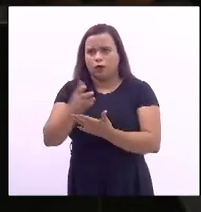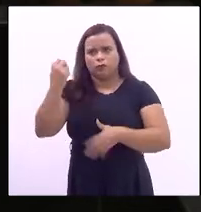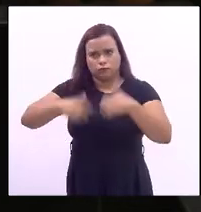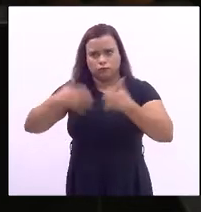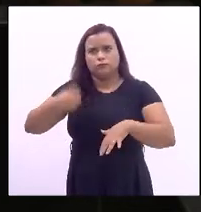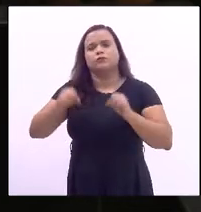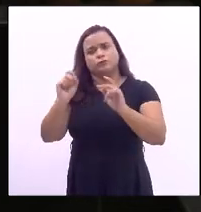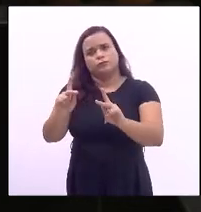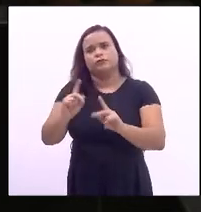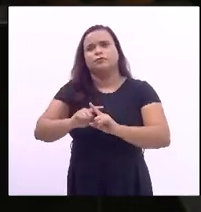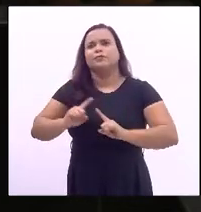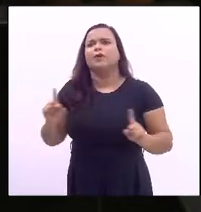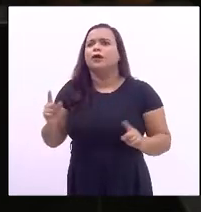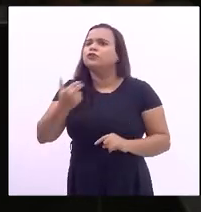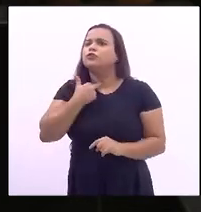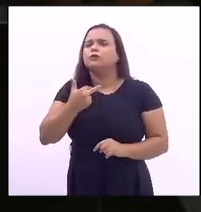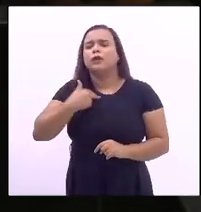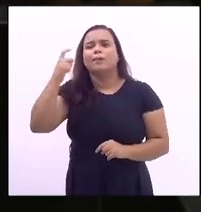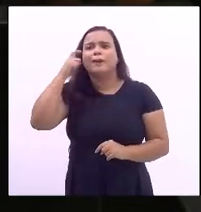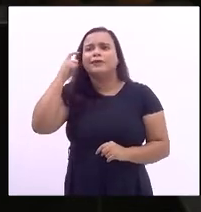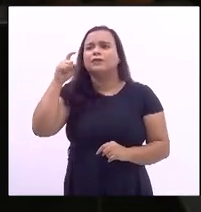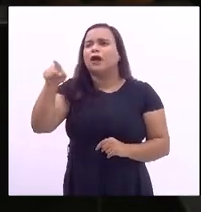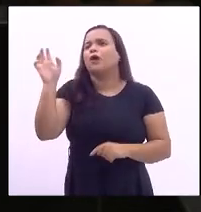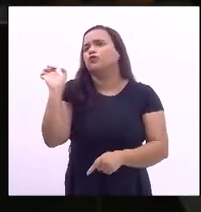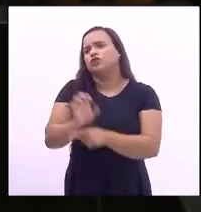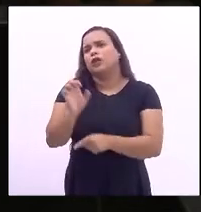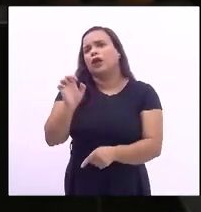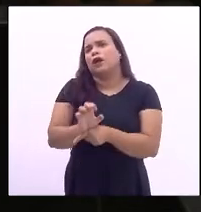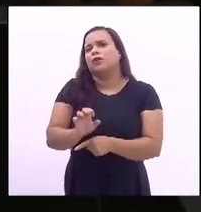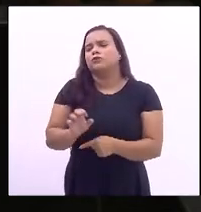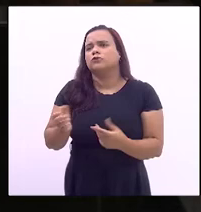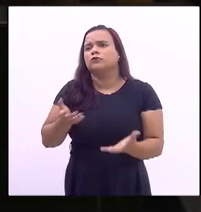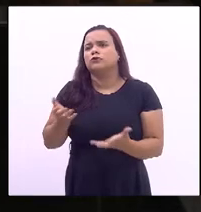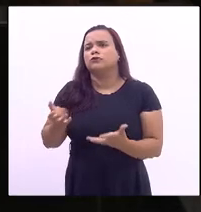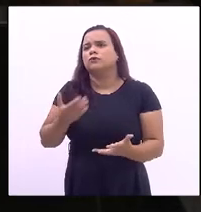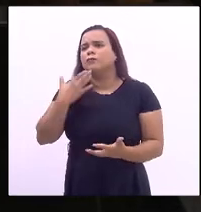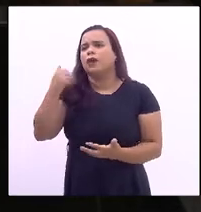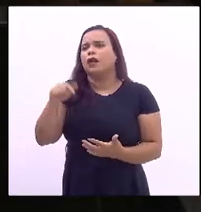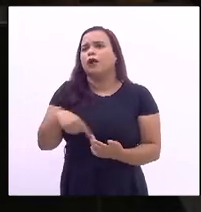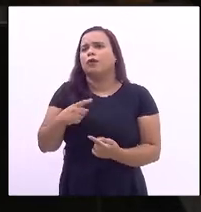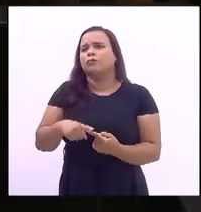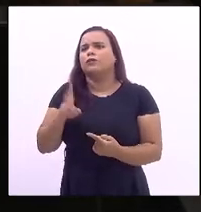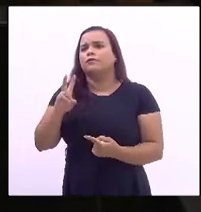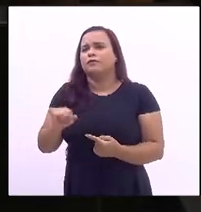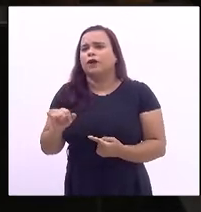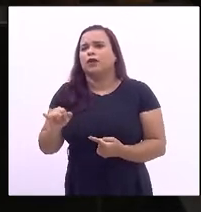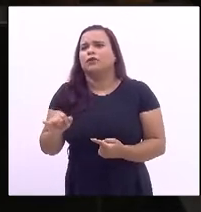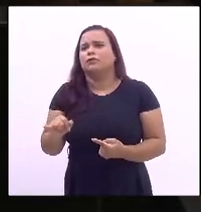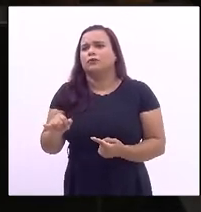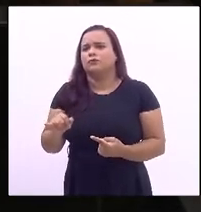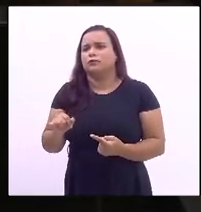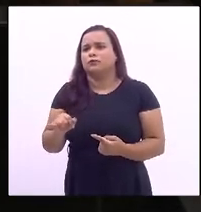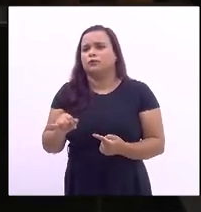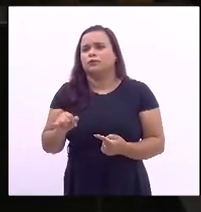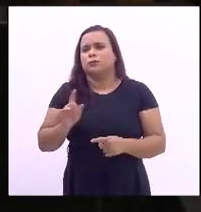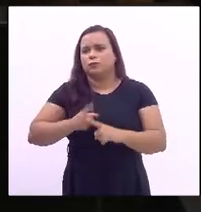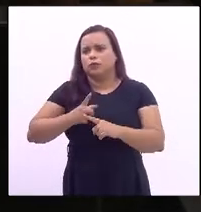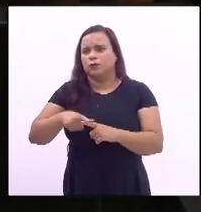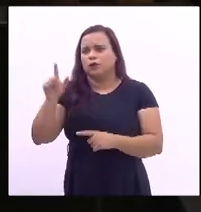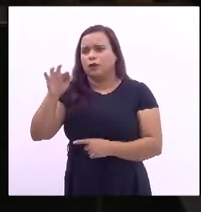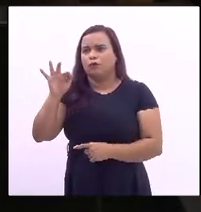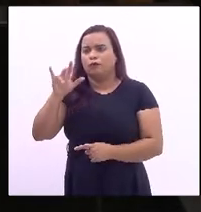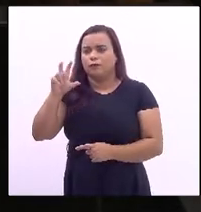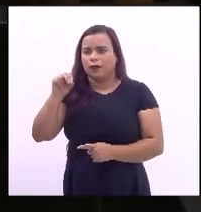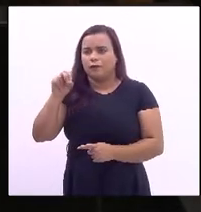colocações Agora não dá para achar que o estado vai dar a melhor deixando a são seus Imóveis e como próprio Deputado